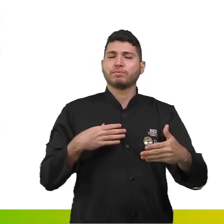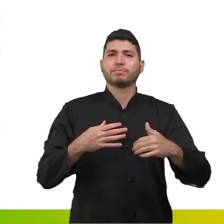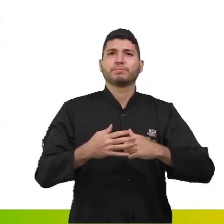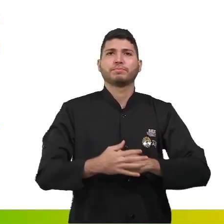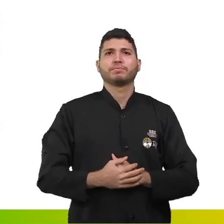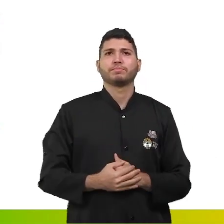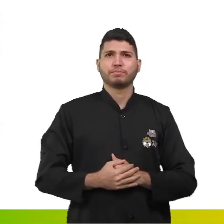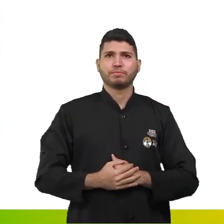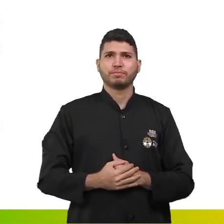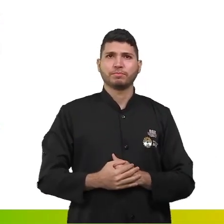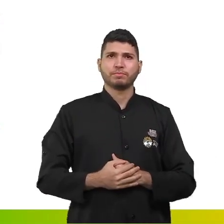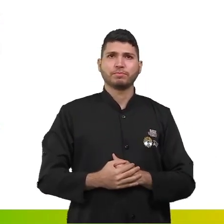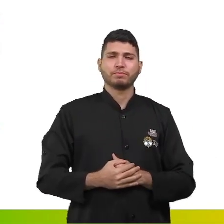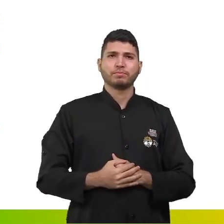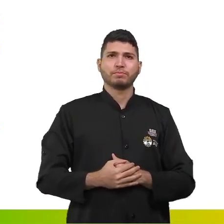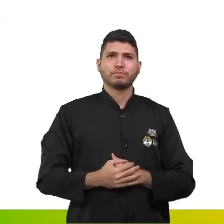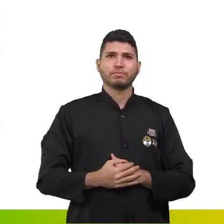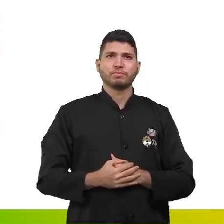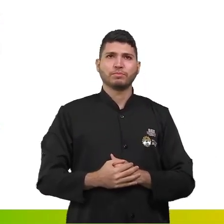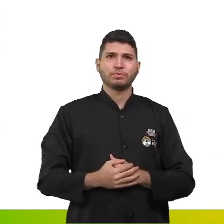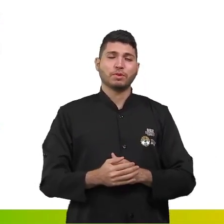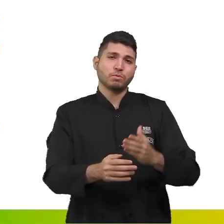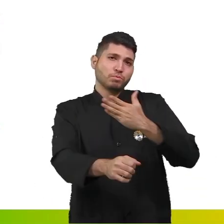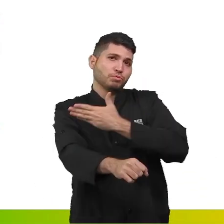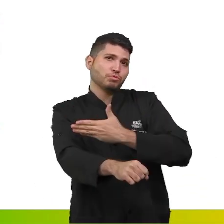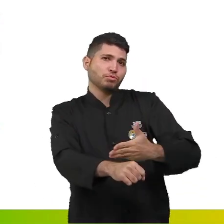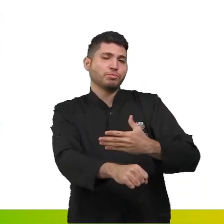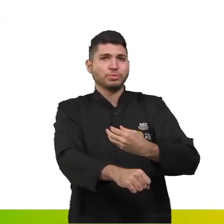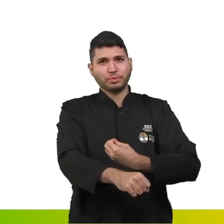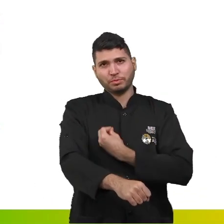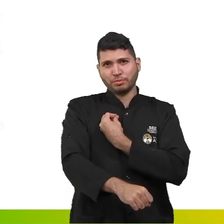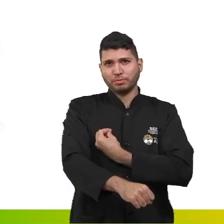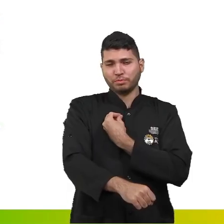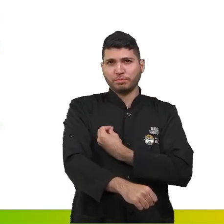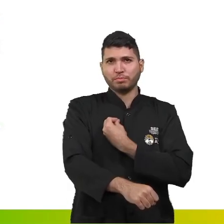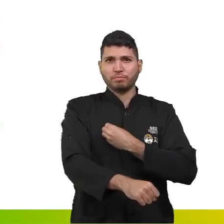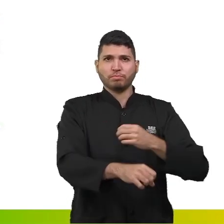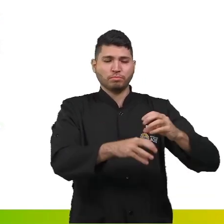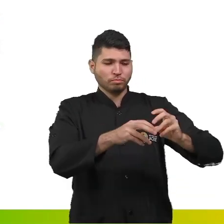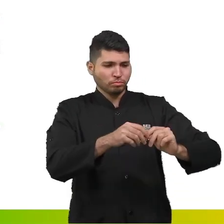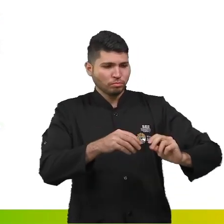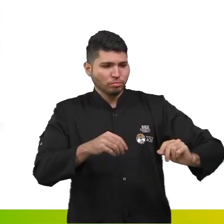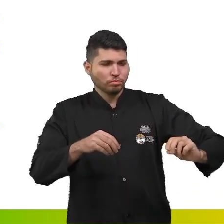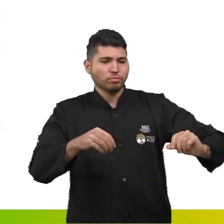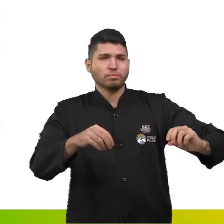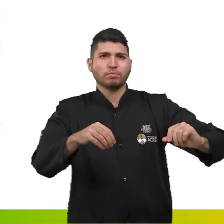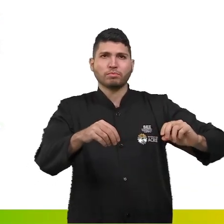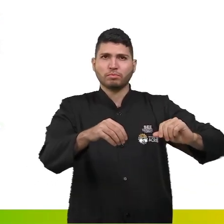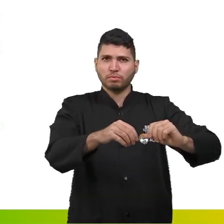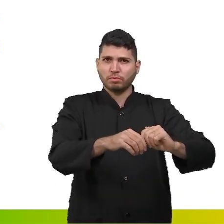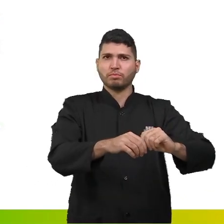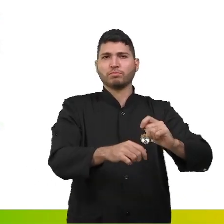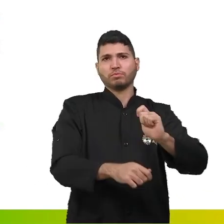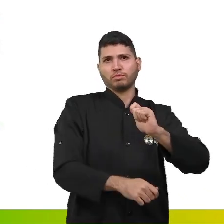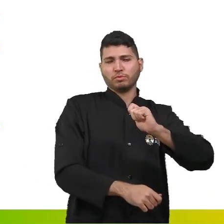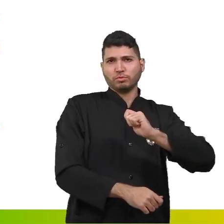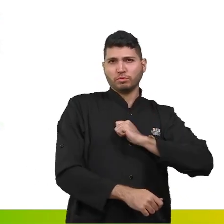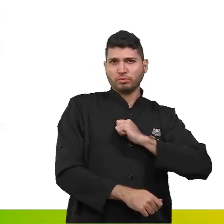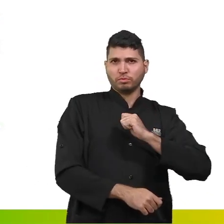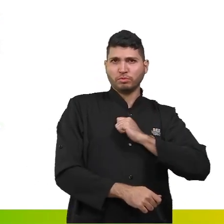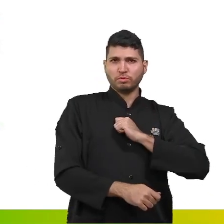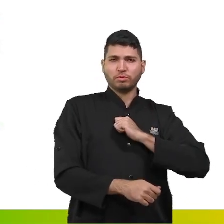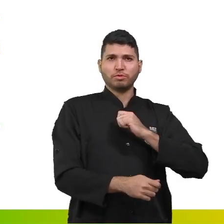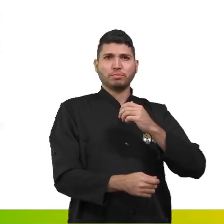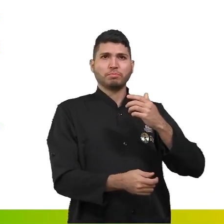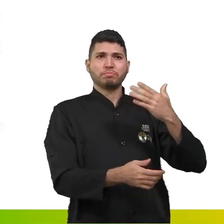seus anos de convivência aqui no terreno, sua ancestralidade. Então,